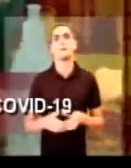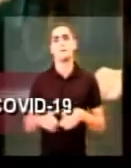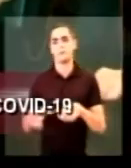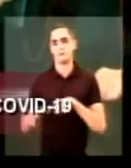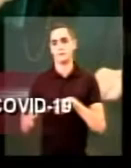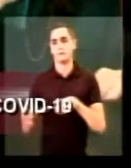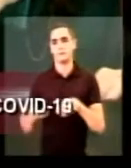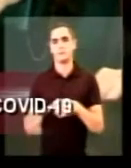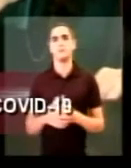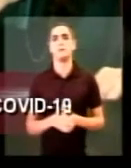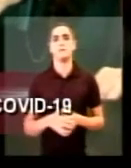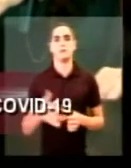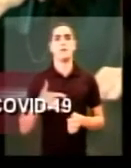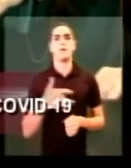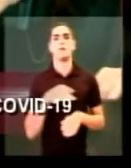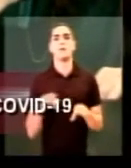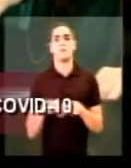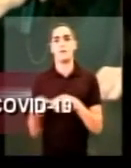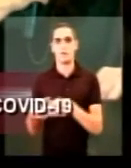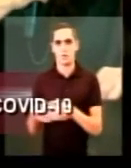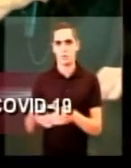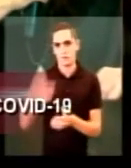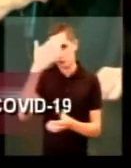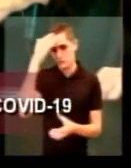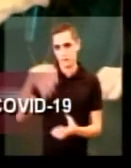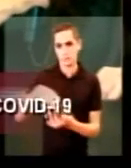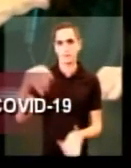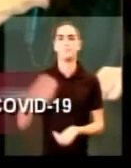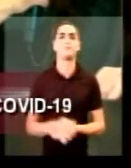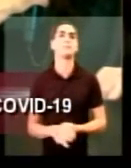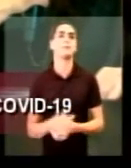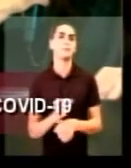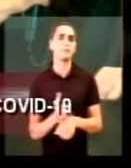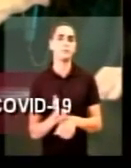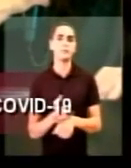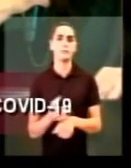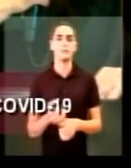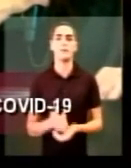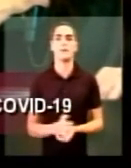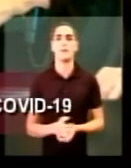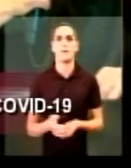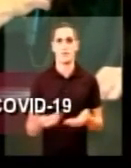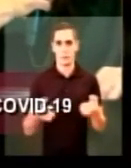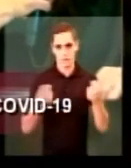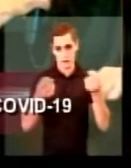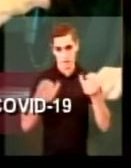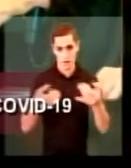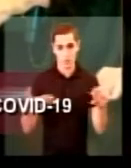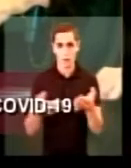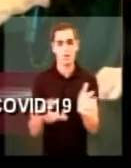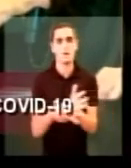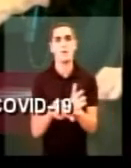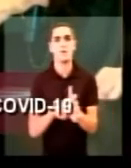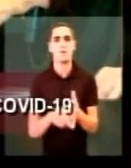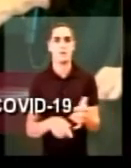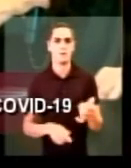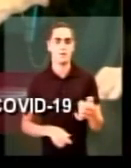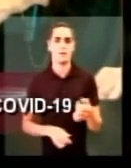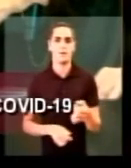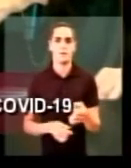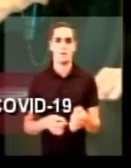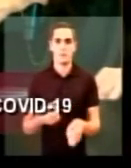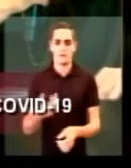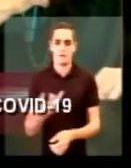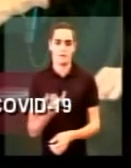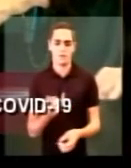Antes da gente entrar, eu coloquei aqui uma questão que está sendo muito polêmica, é essa questão de seringas e agulhas. Existem seringas e